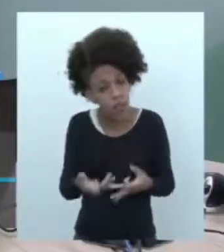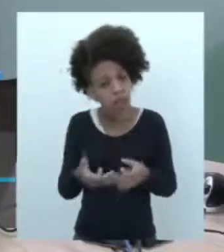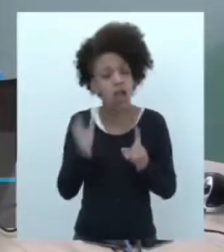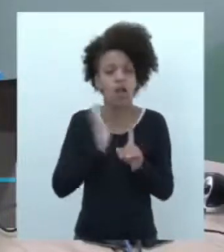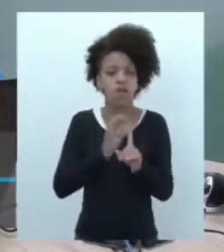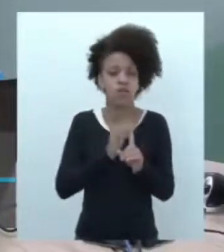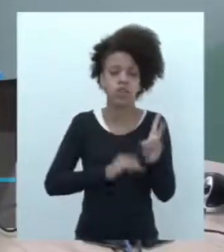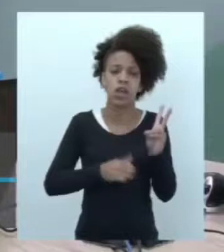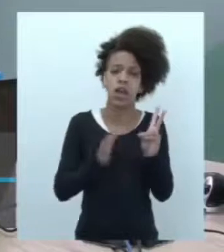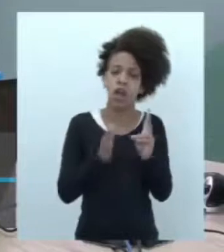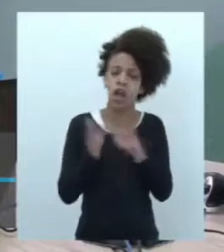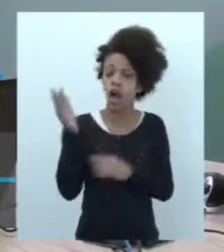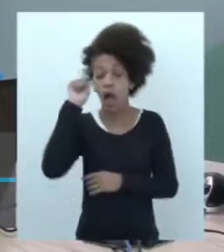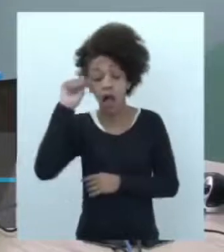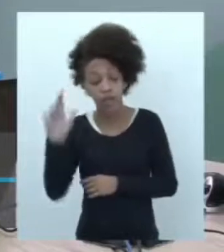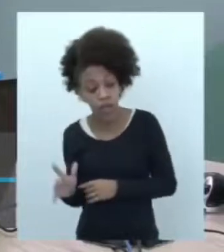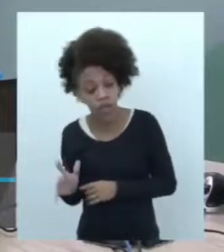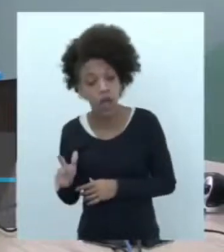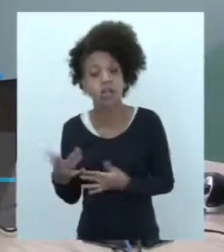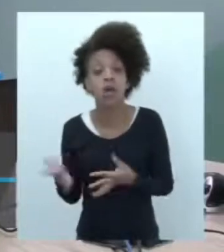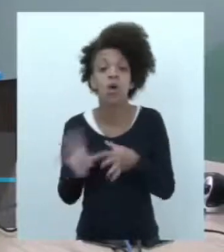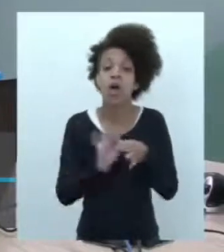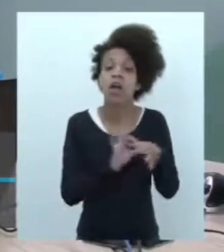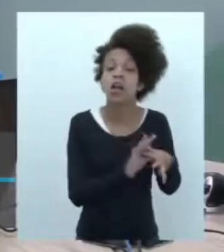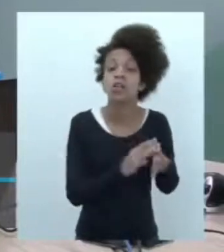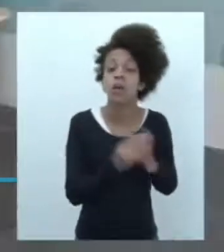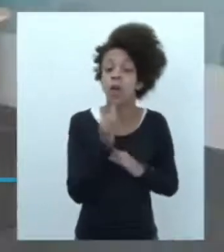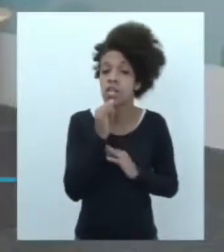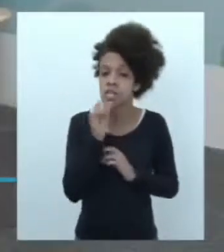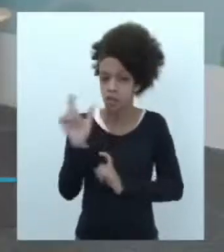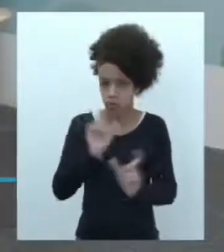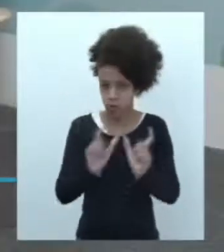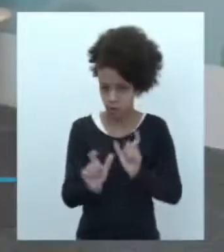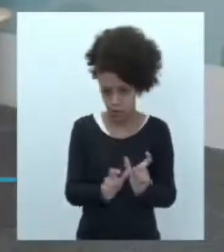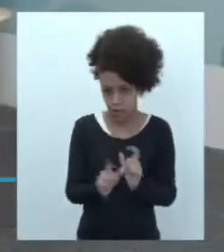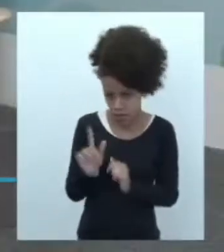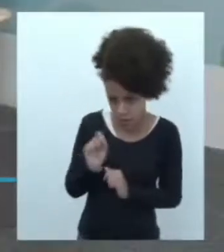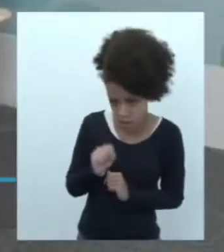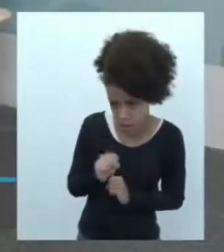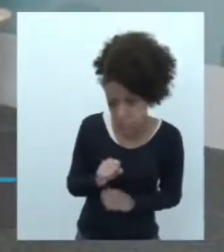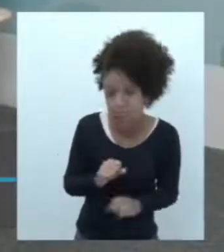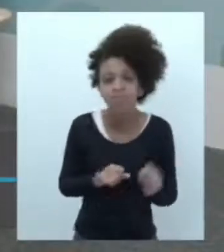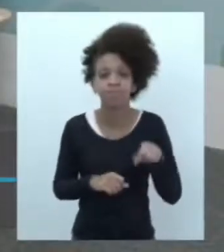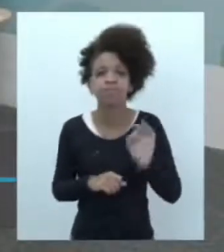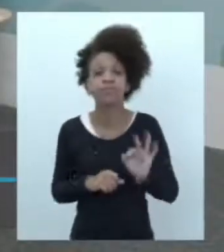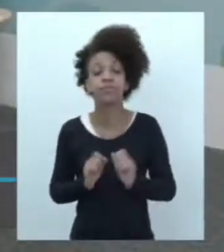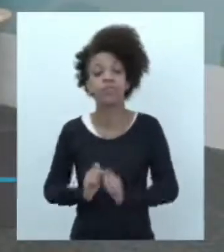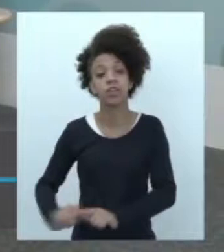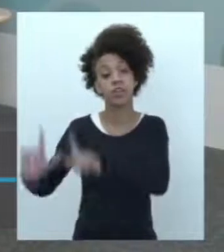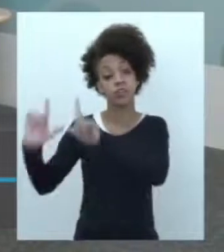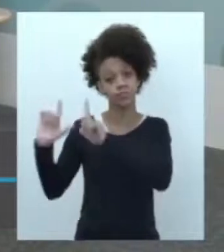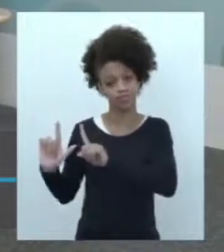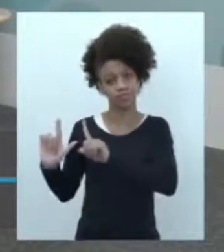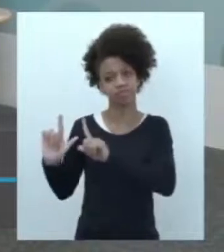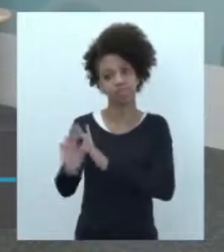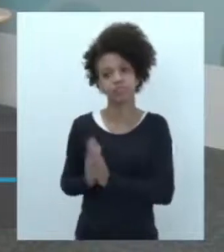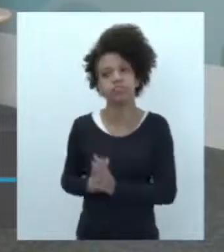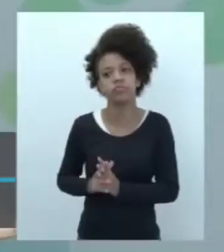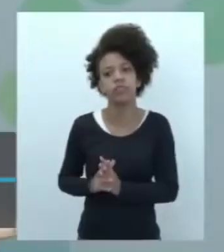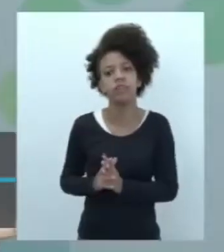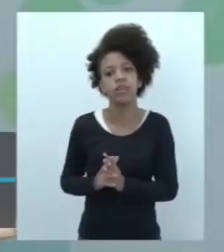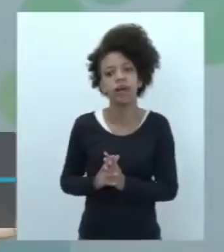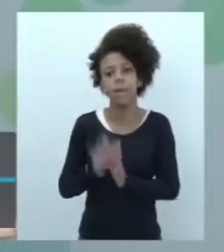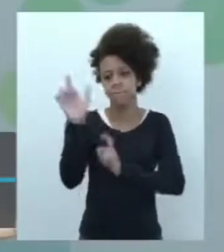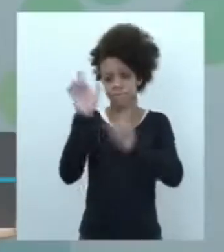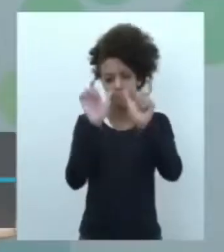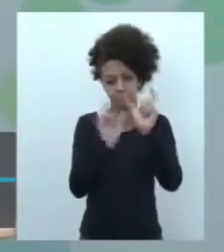influência africana com relação a exemplos de palavras, não é isso, professora? Muito bem. Vai aparecer aí para vocês, né, uma nuvem de